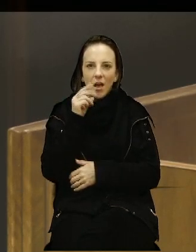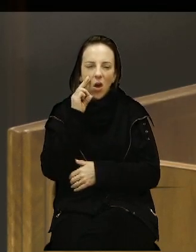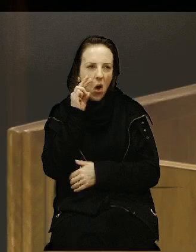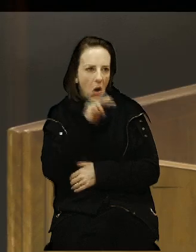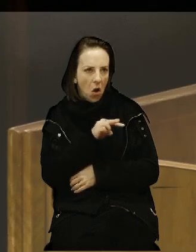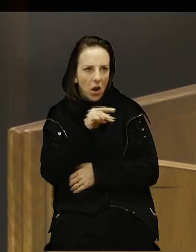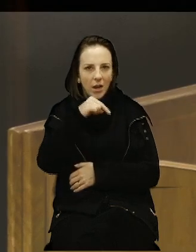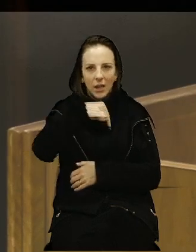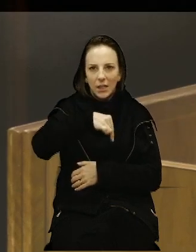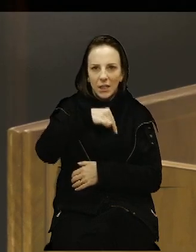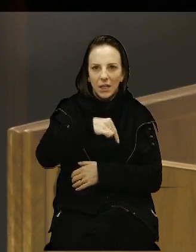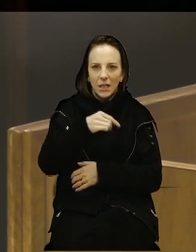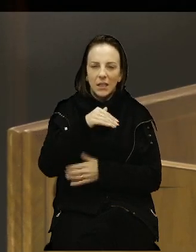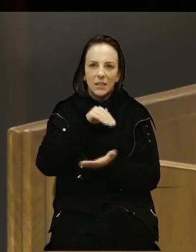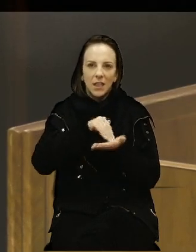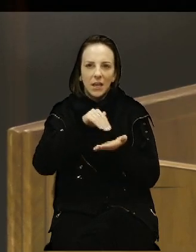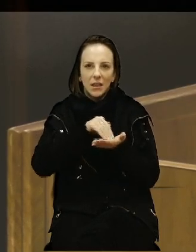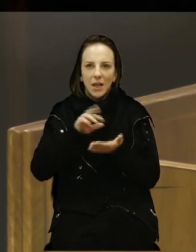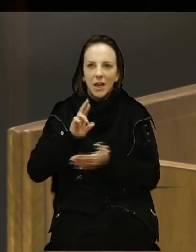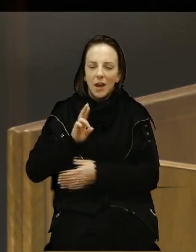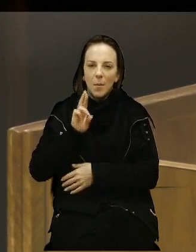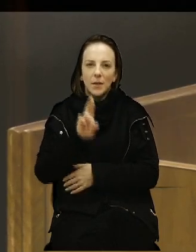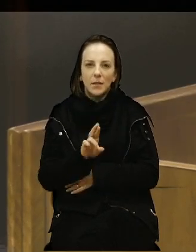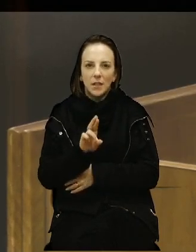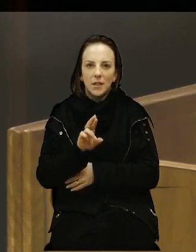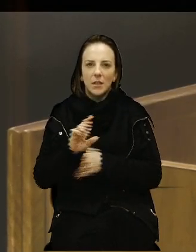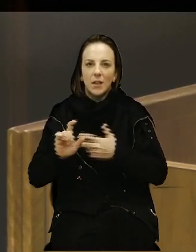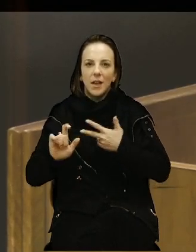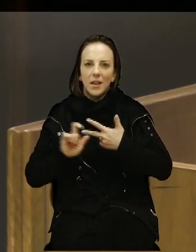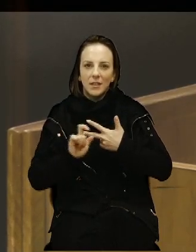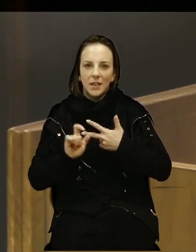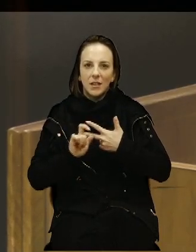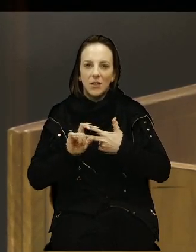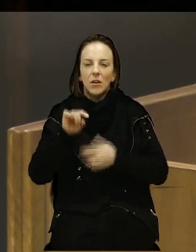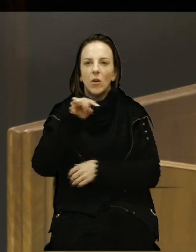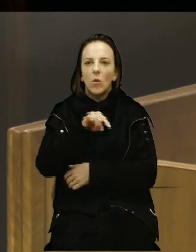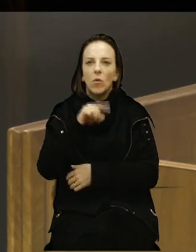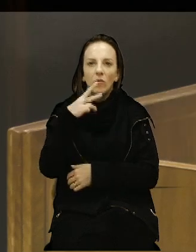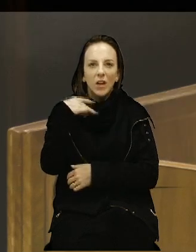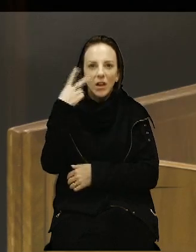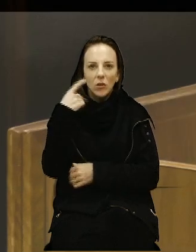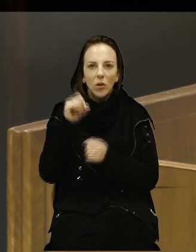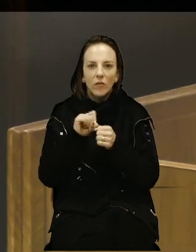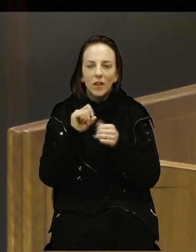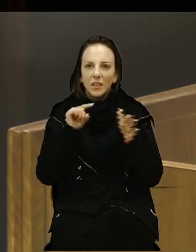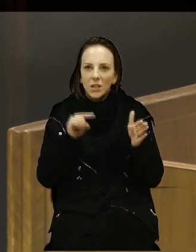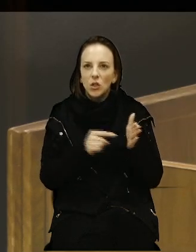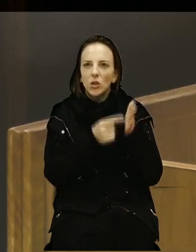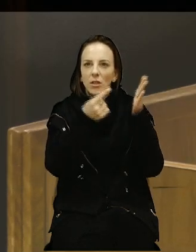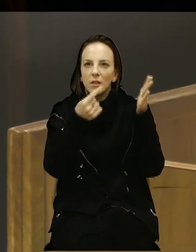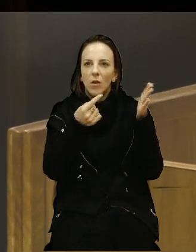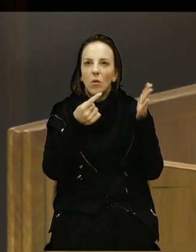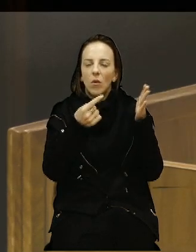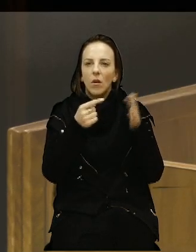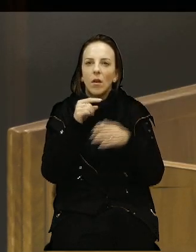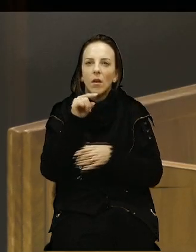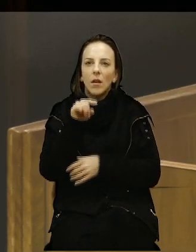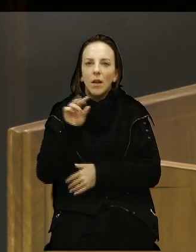enfim, representando o executivo, ao vereador que fez essa indicação, representando a